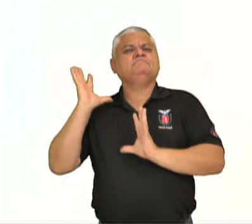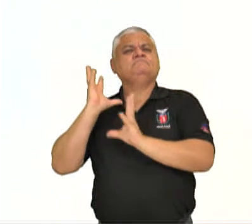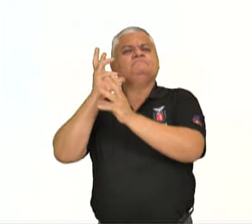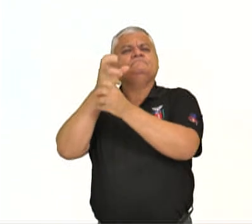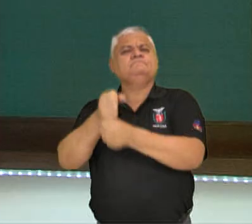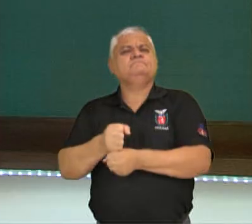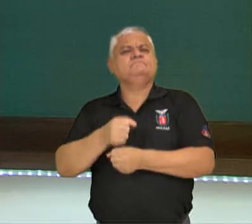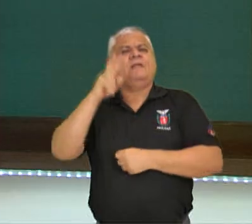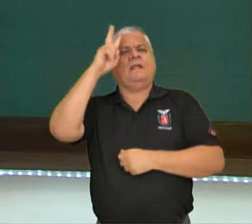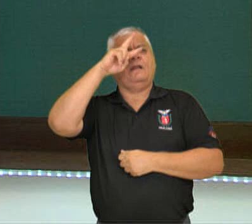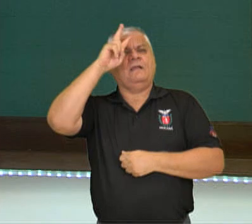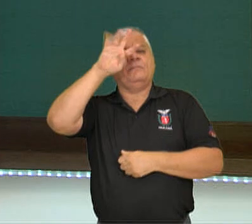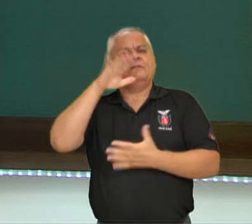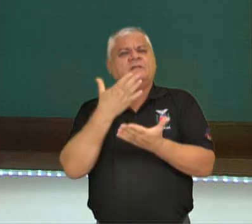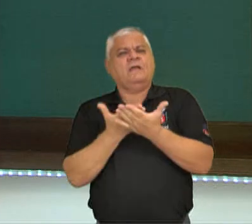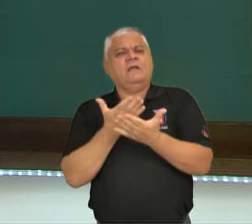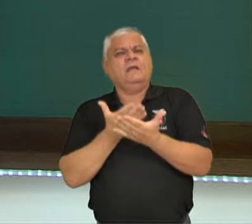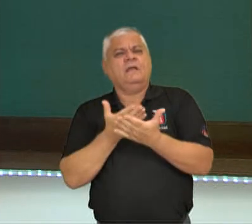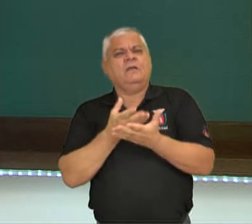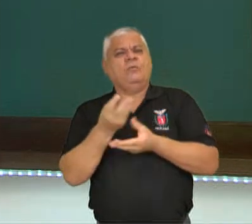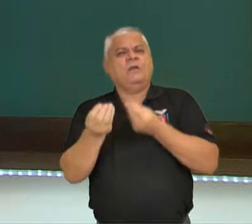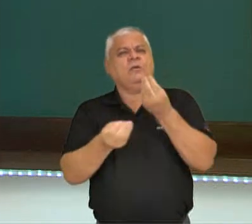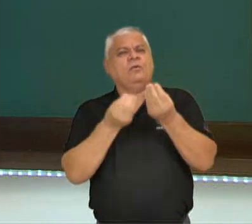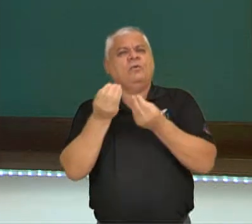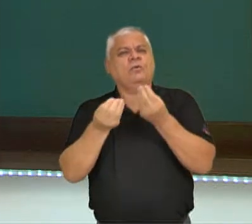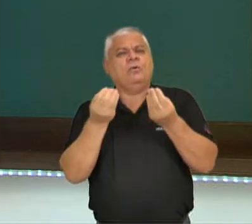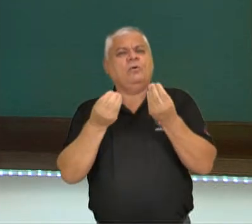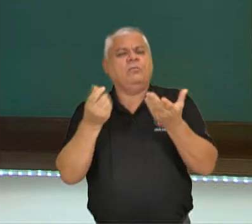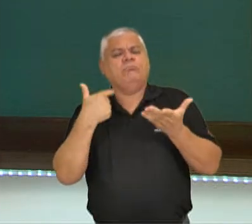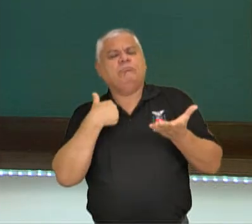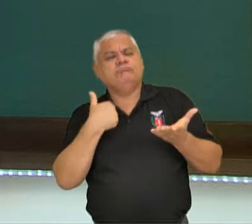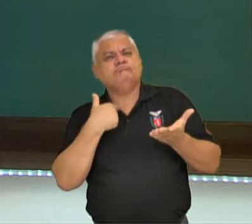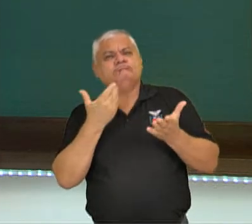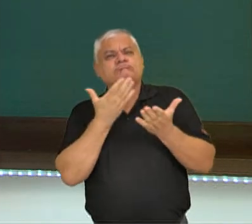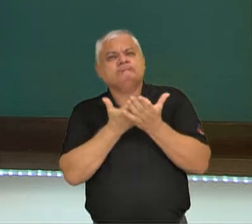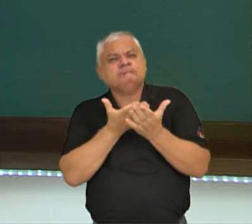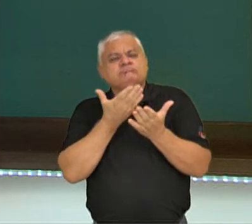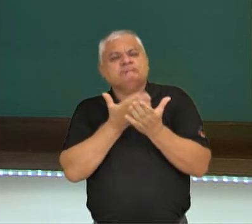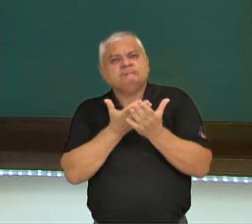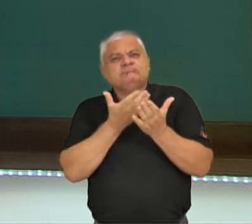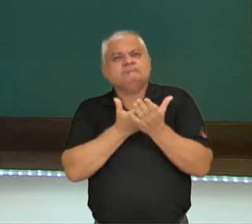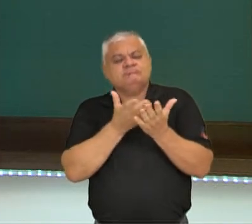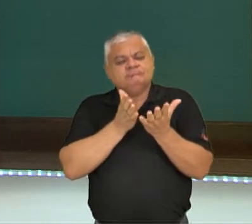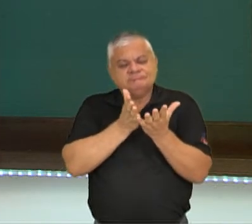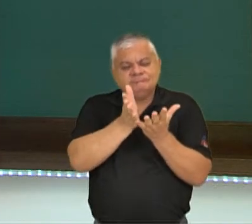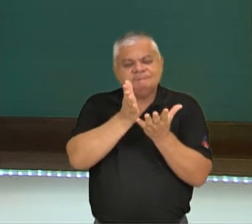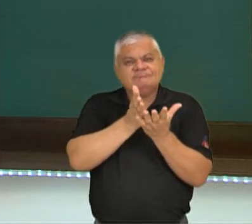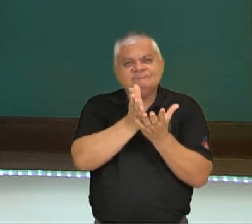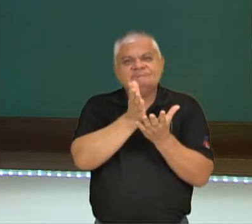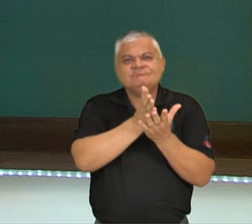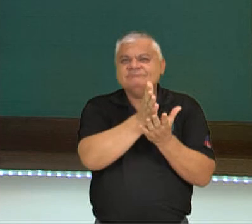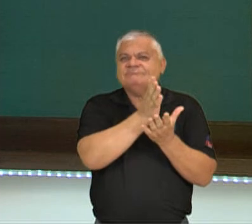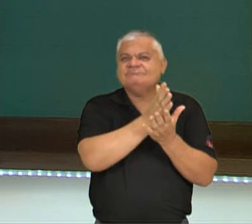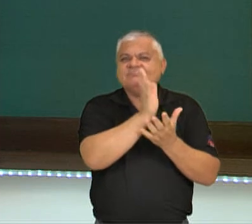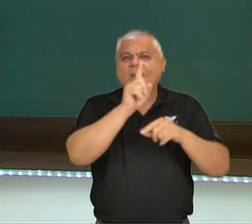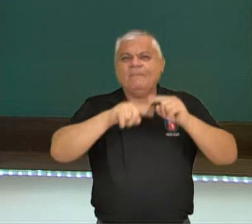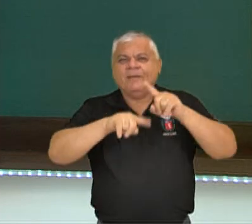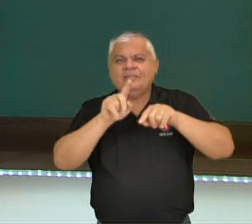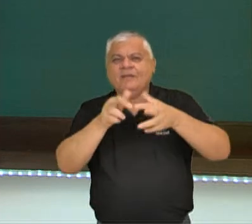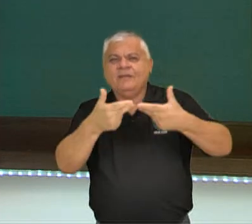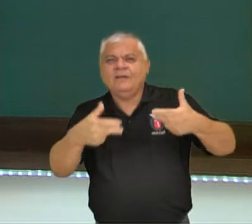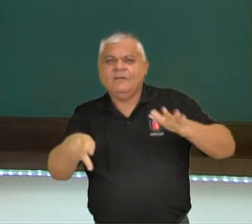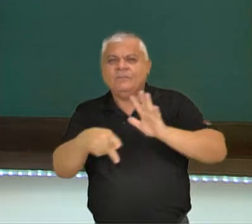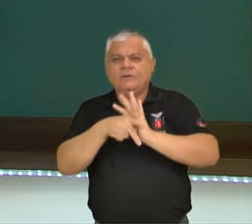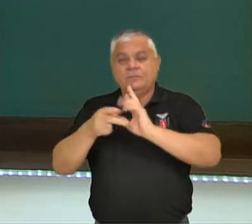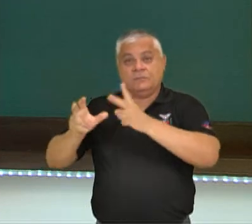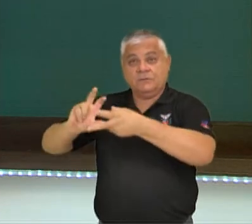nós tratamos aí, como está essa nossa caminhada entre os ritmos, entre os instrumentos da